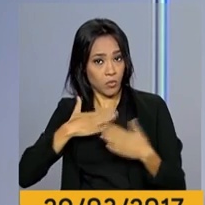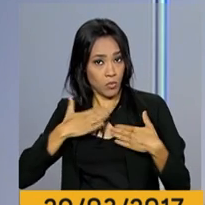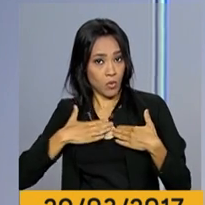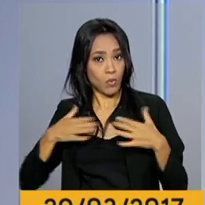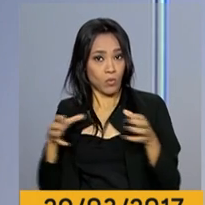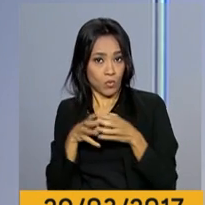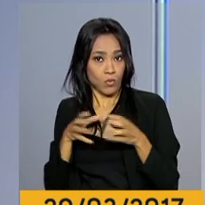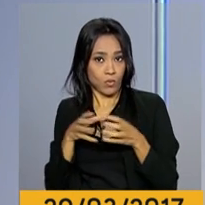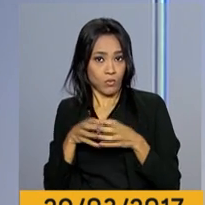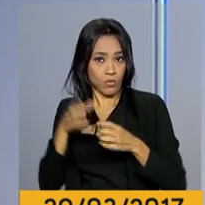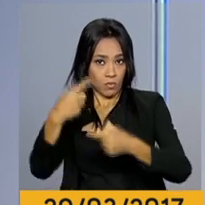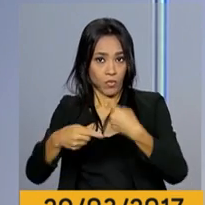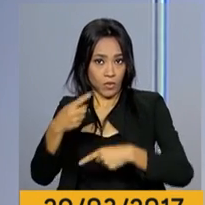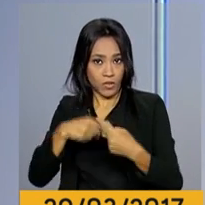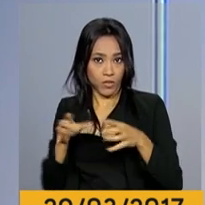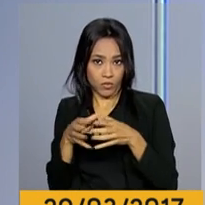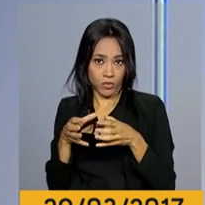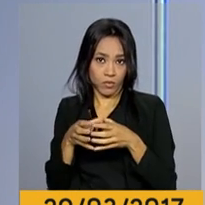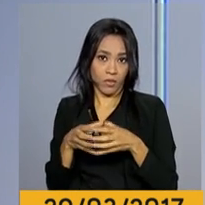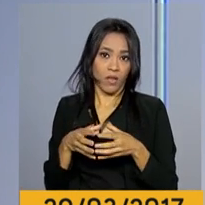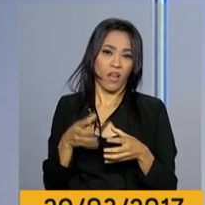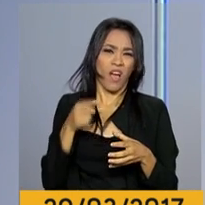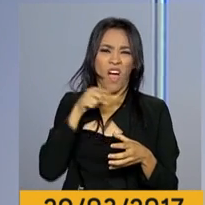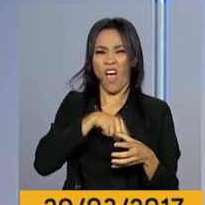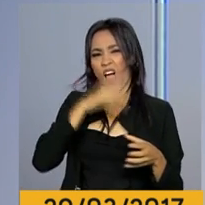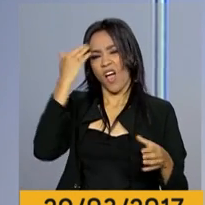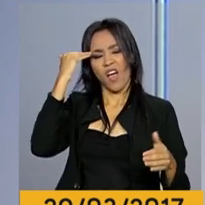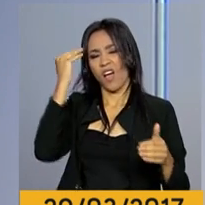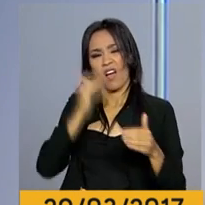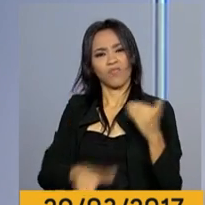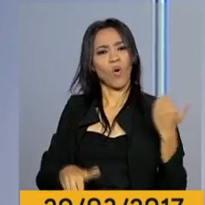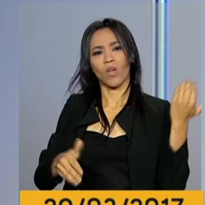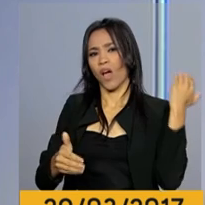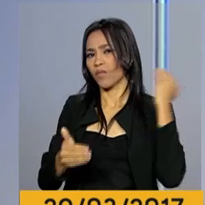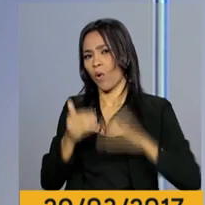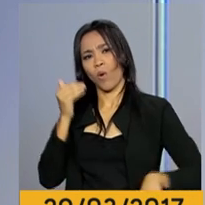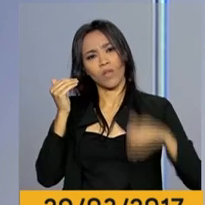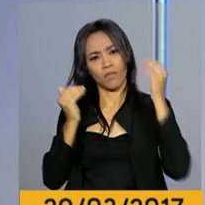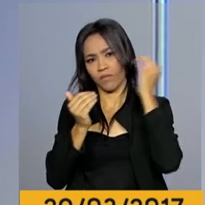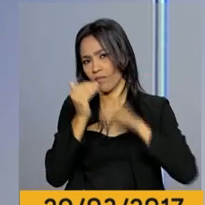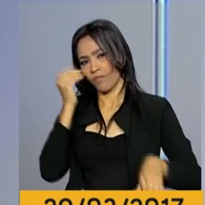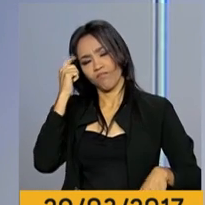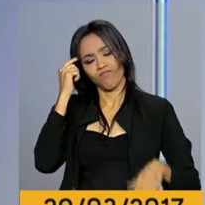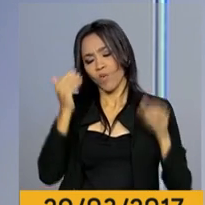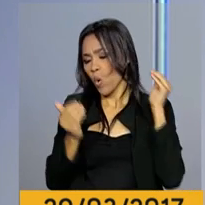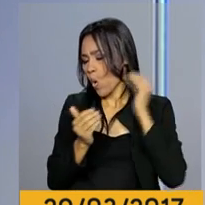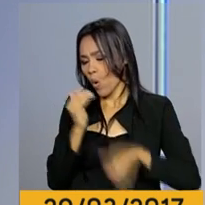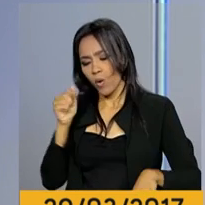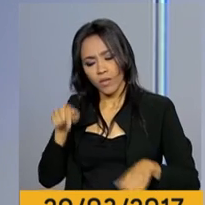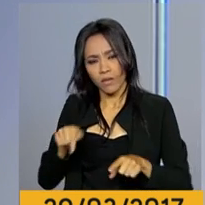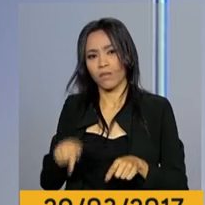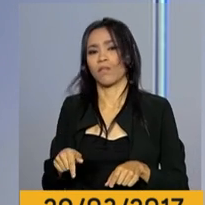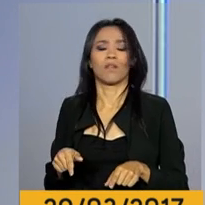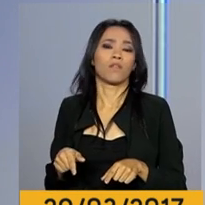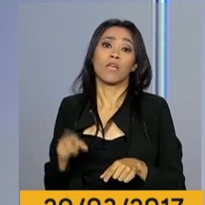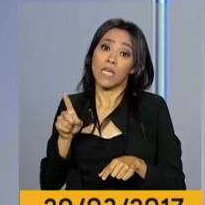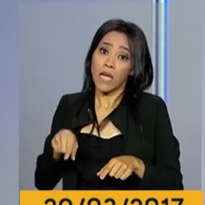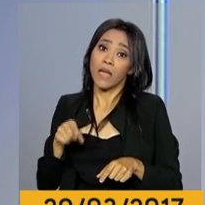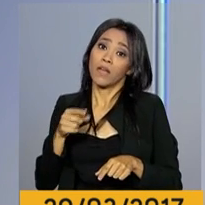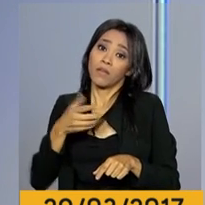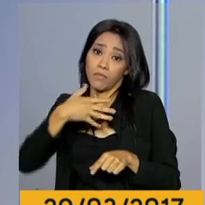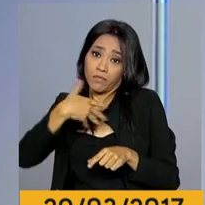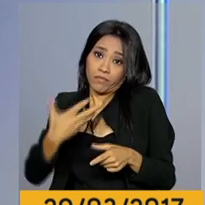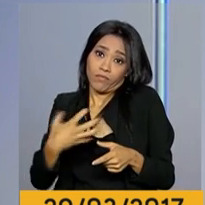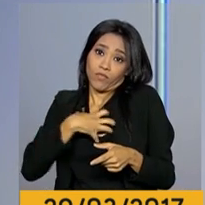fundação na fundação disse varejão oposicionista quando era o contrário um gesto de colaboração então essas